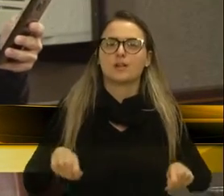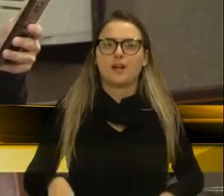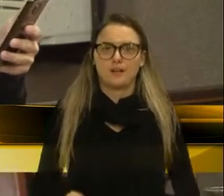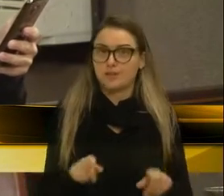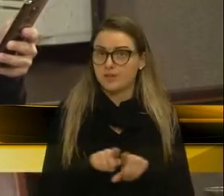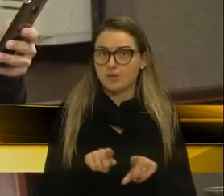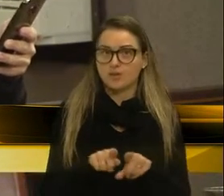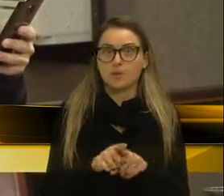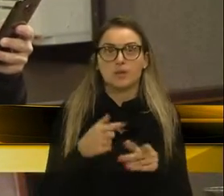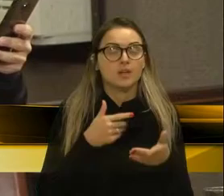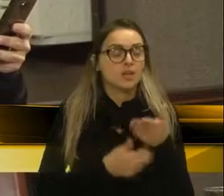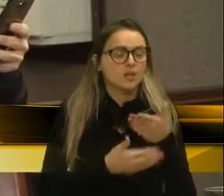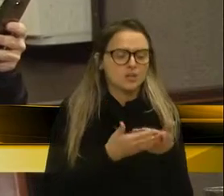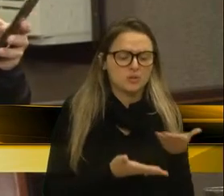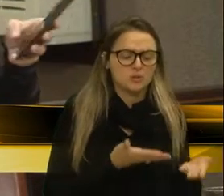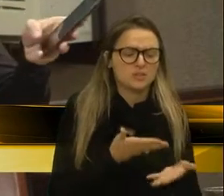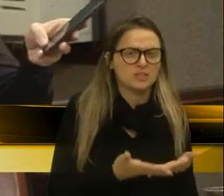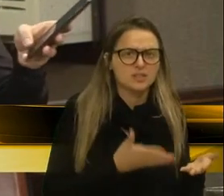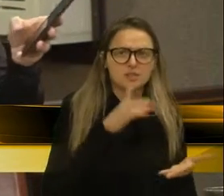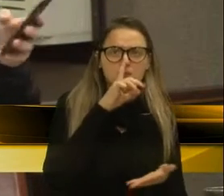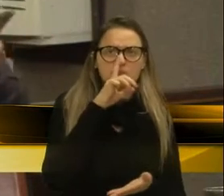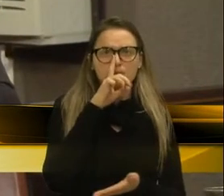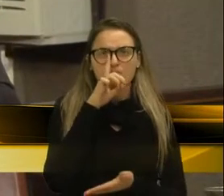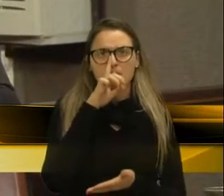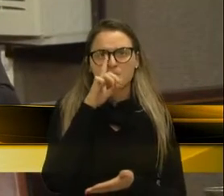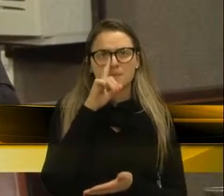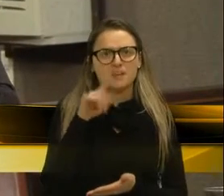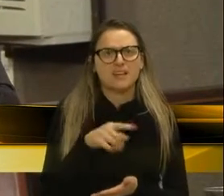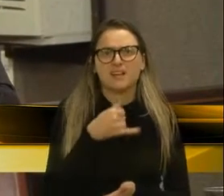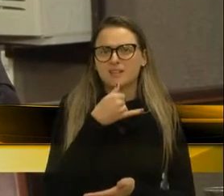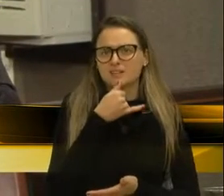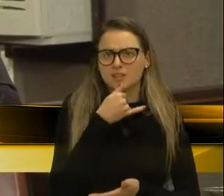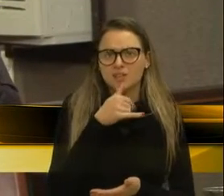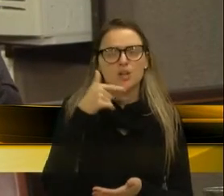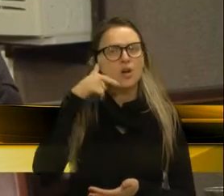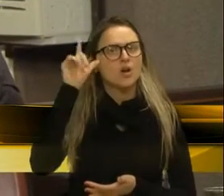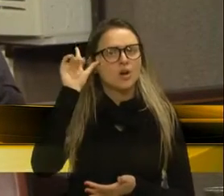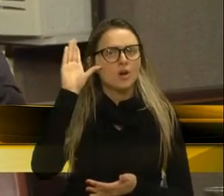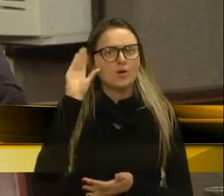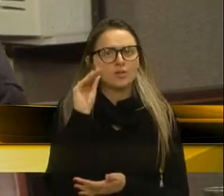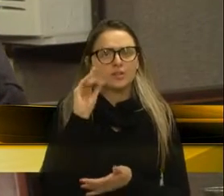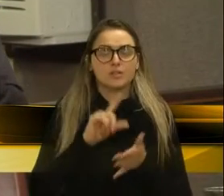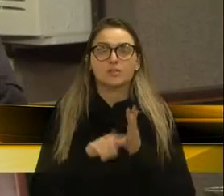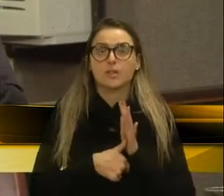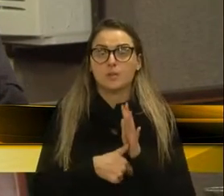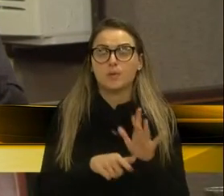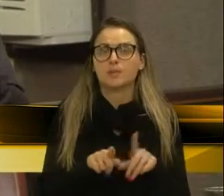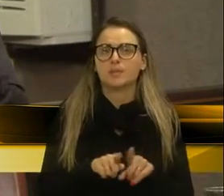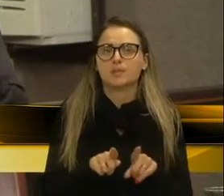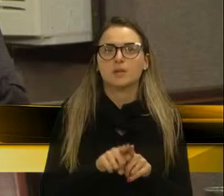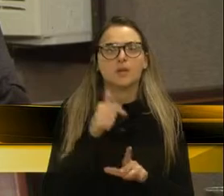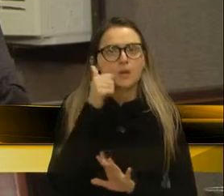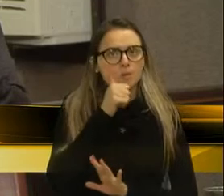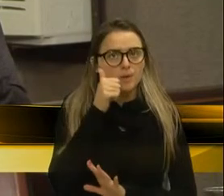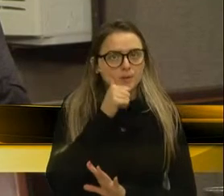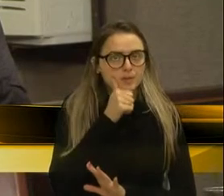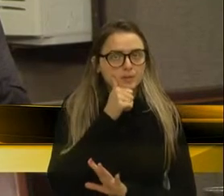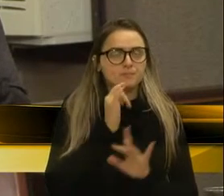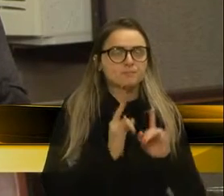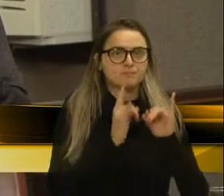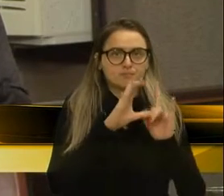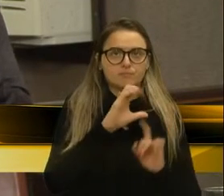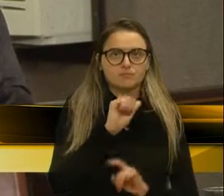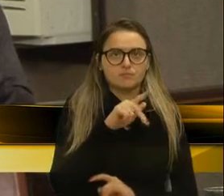o atendimento da mãe dela é triste. Ontem à noite, daí depois, uma mulher no Campos da Serra também